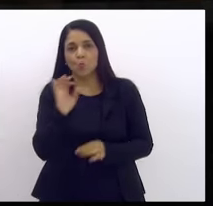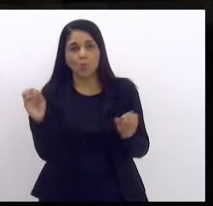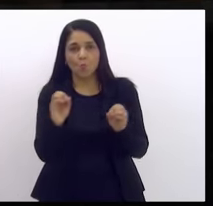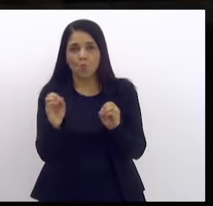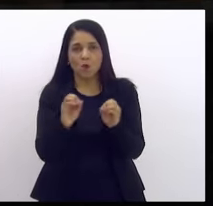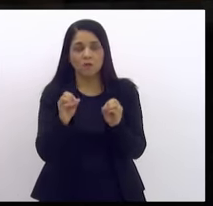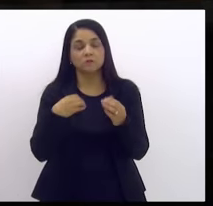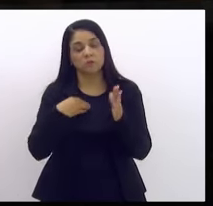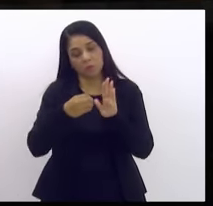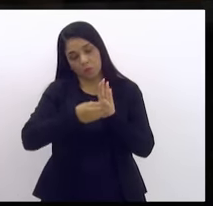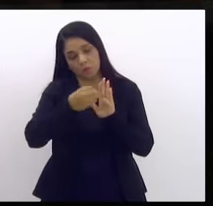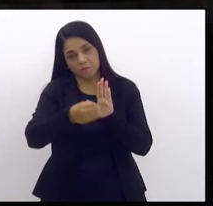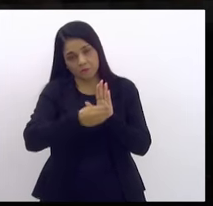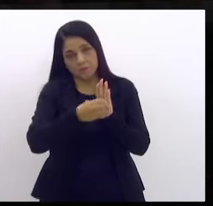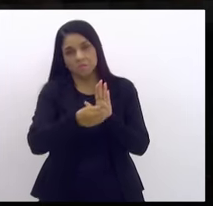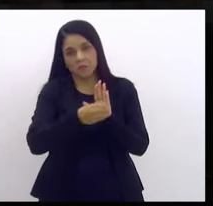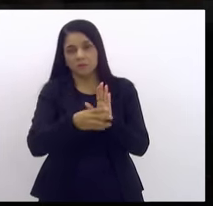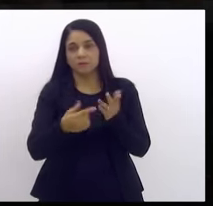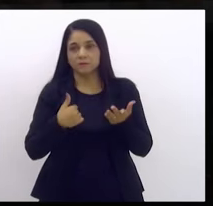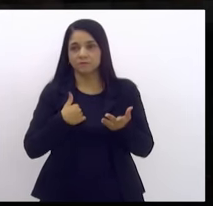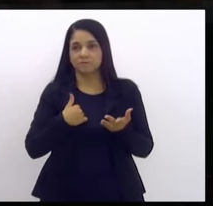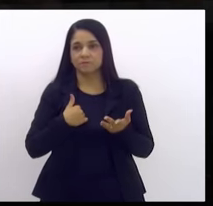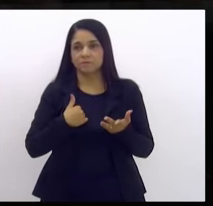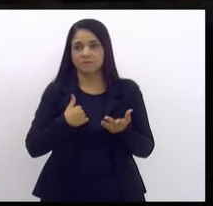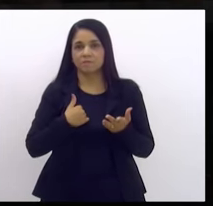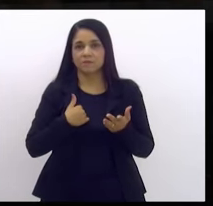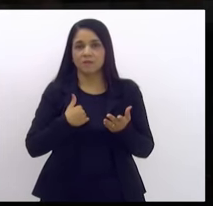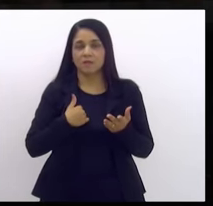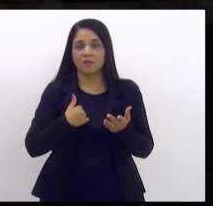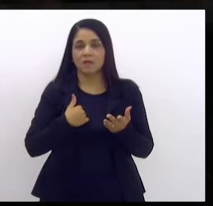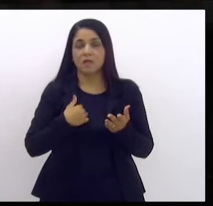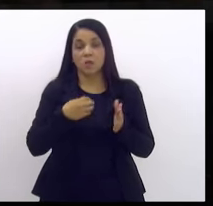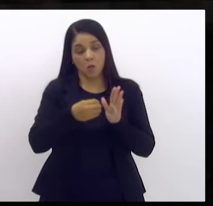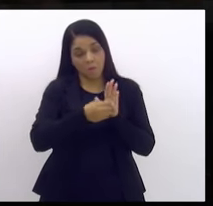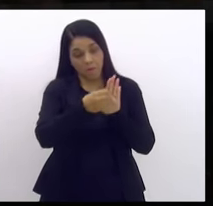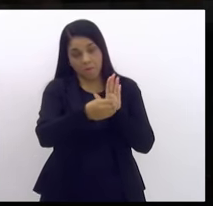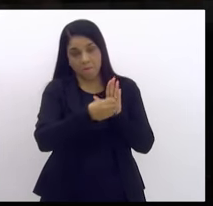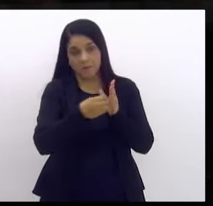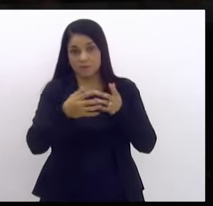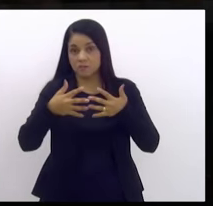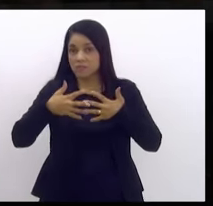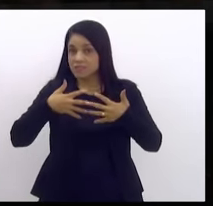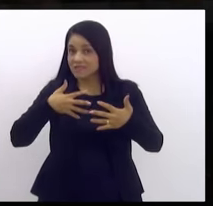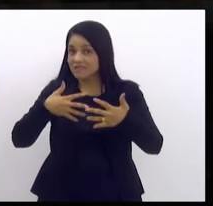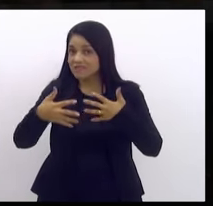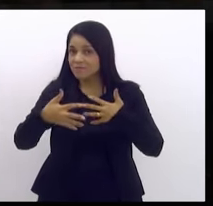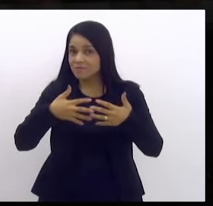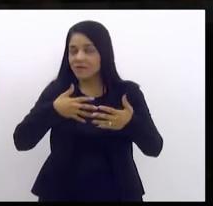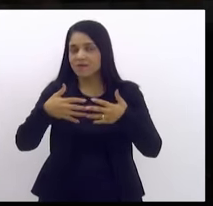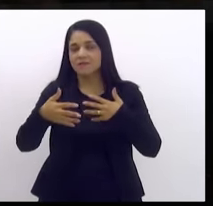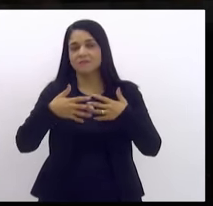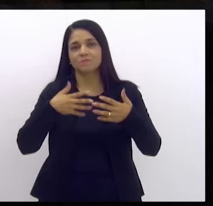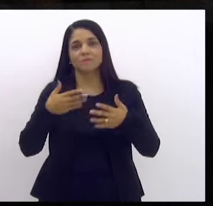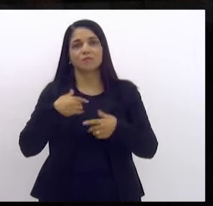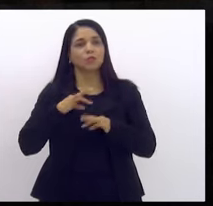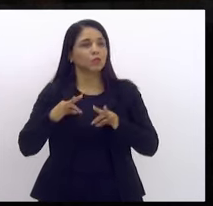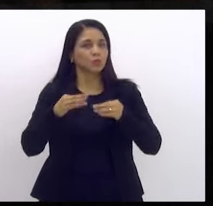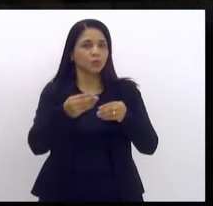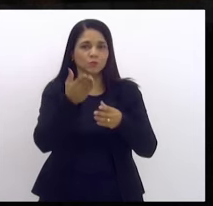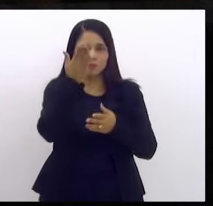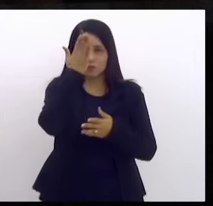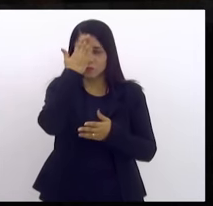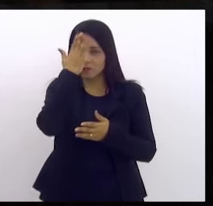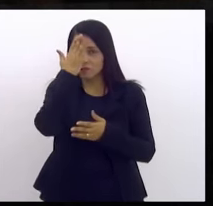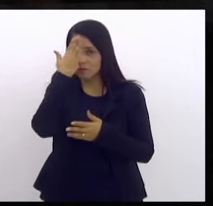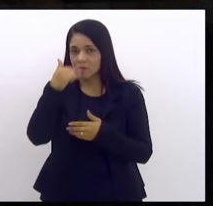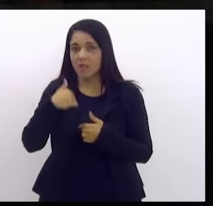fazer essa emenda, que seria uma emenda de transparência, né, para que todos soubessem. Eu,